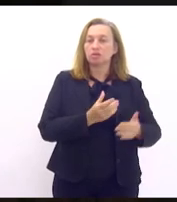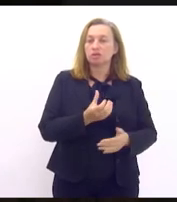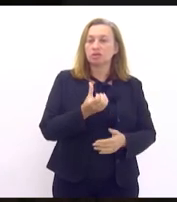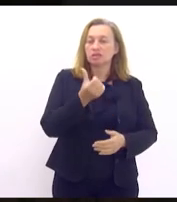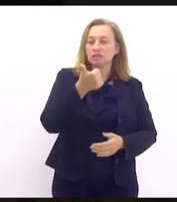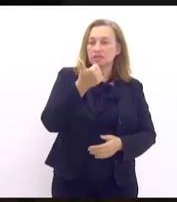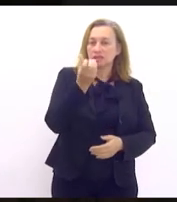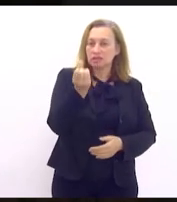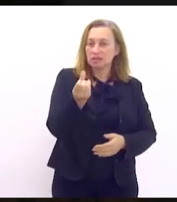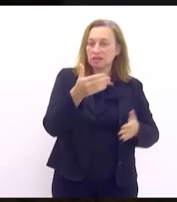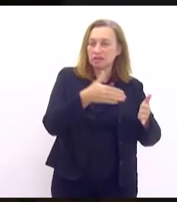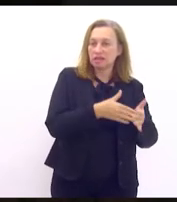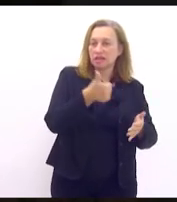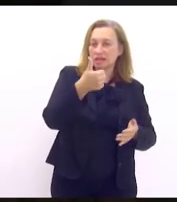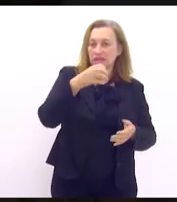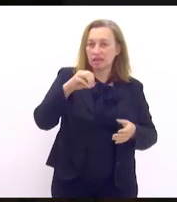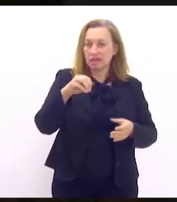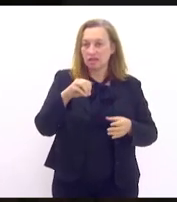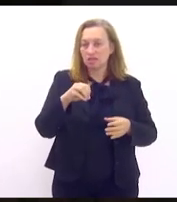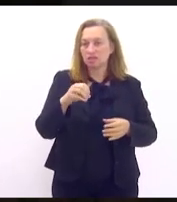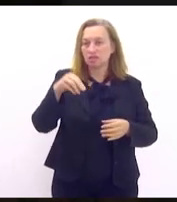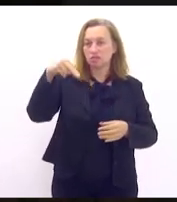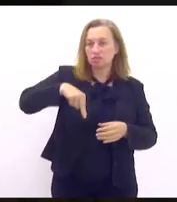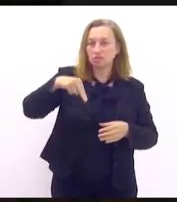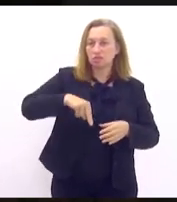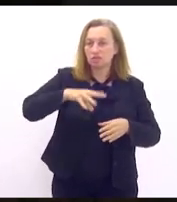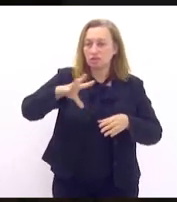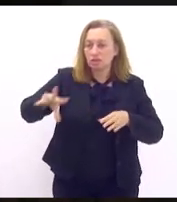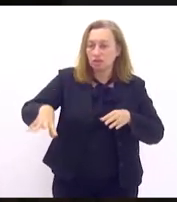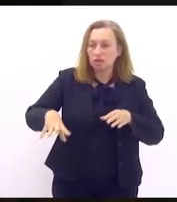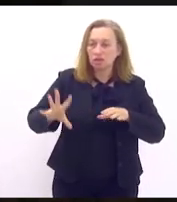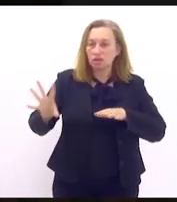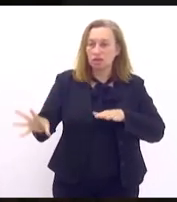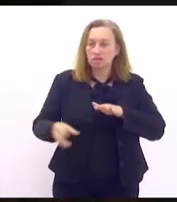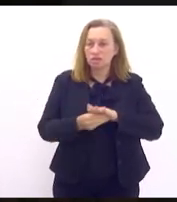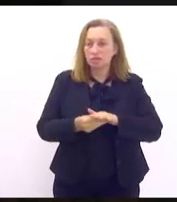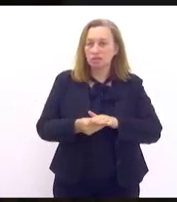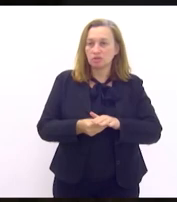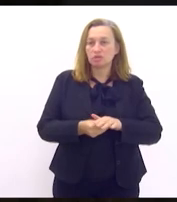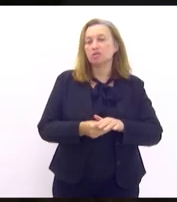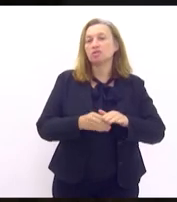a 10 de novembro para recebimento de emendas. Anuncio,